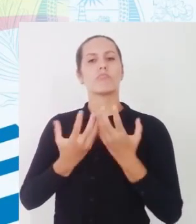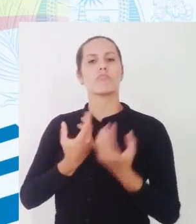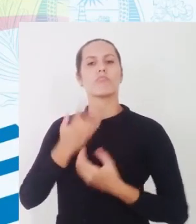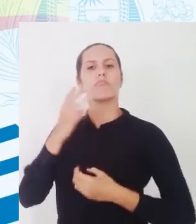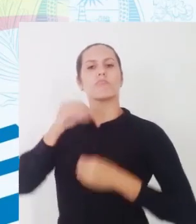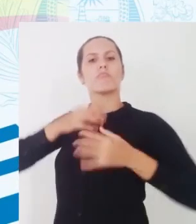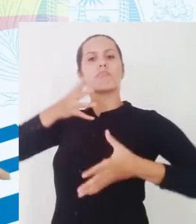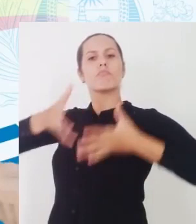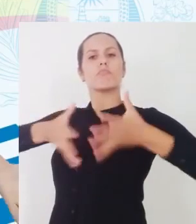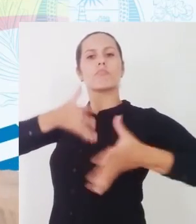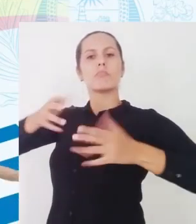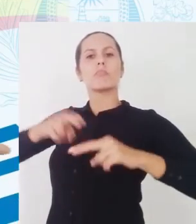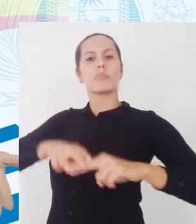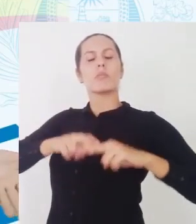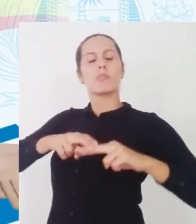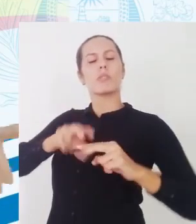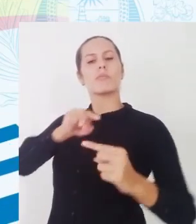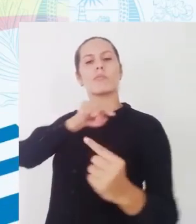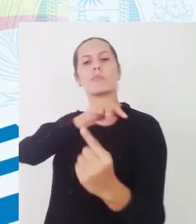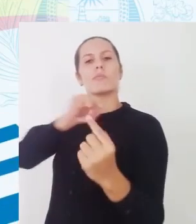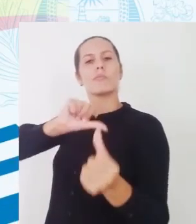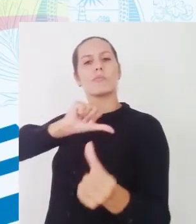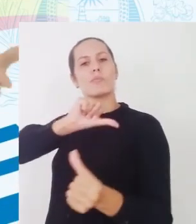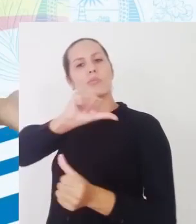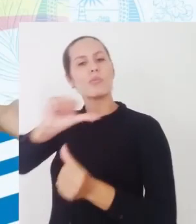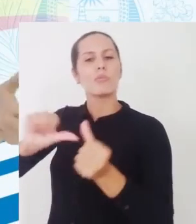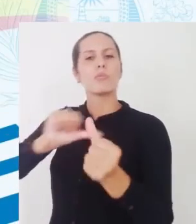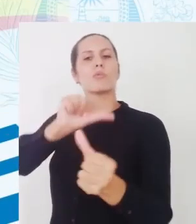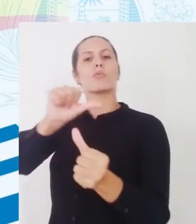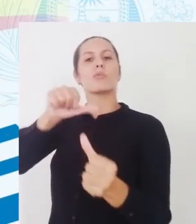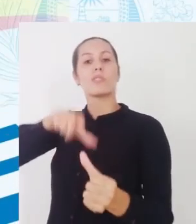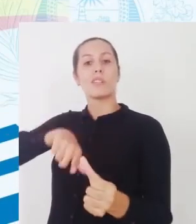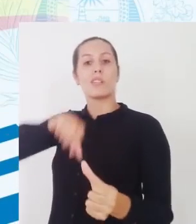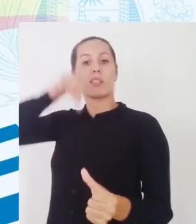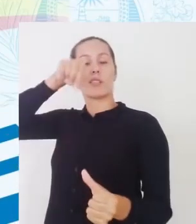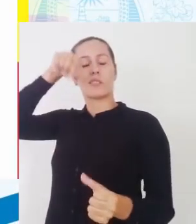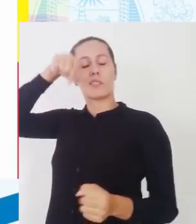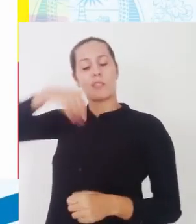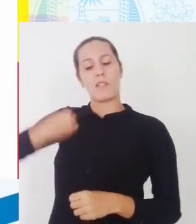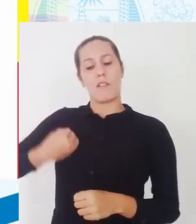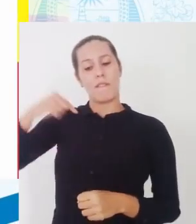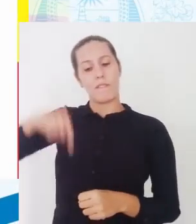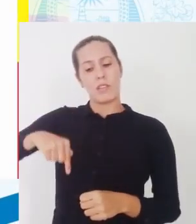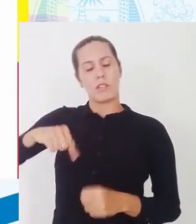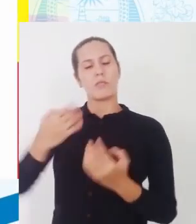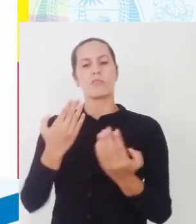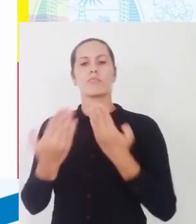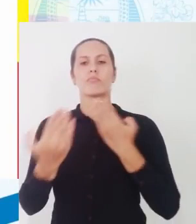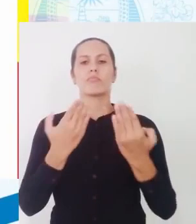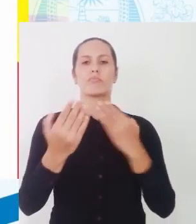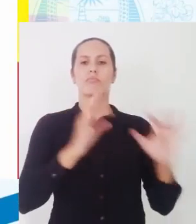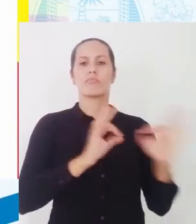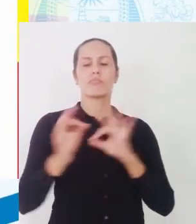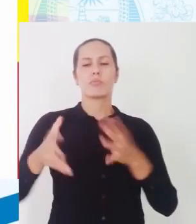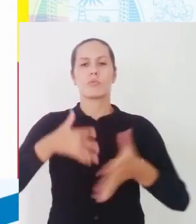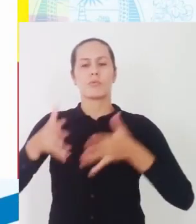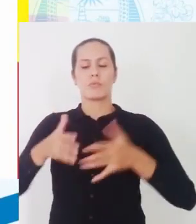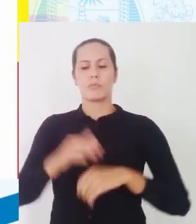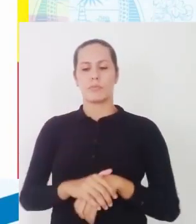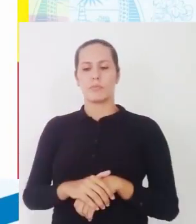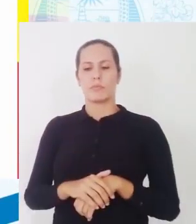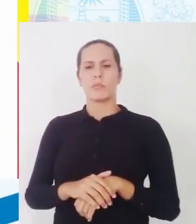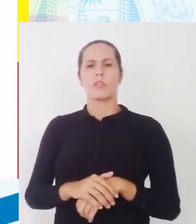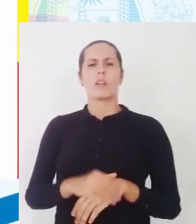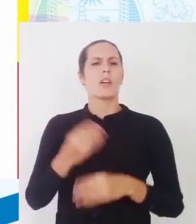a mudar a partir das sugestões que são escolhidas na assembleia. Como a gente organiza uma